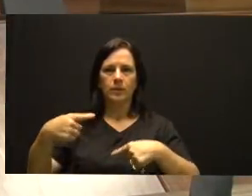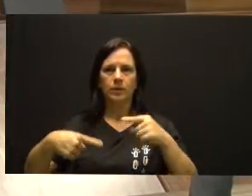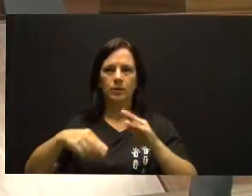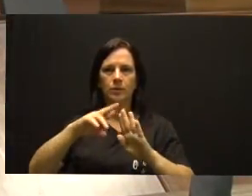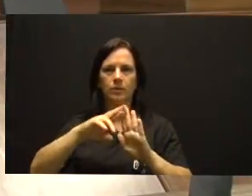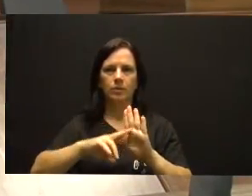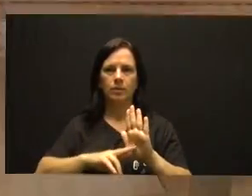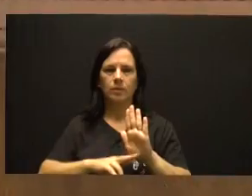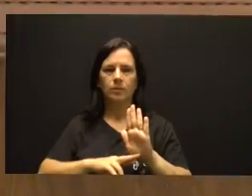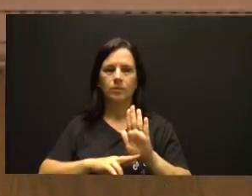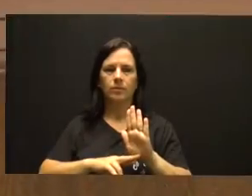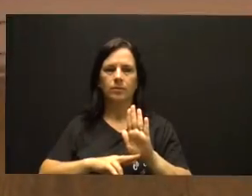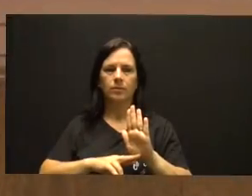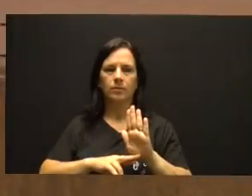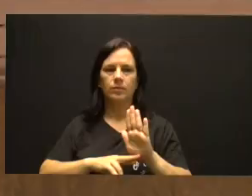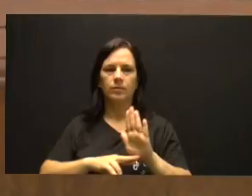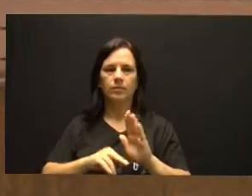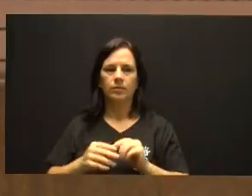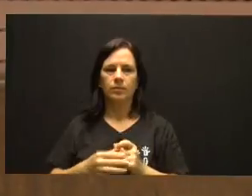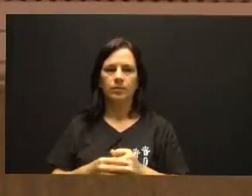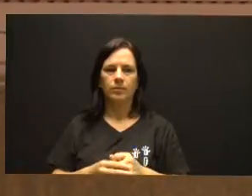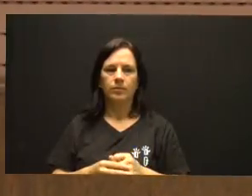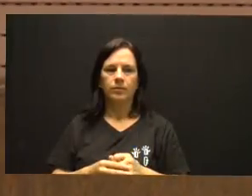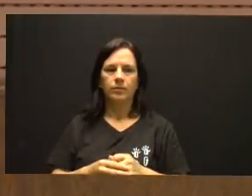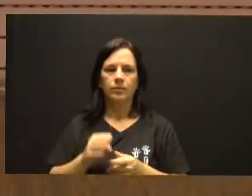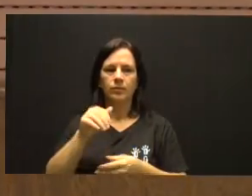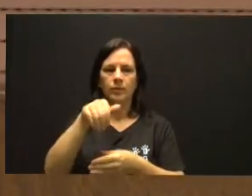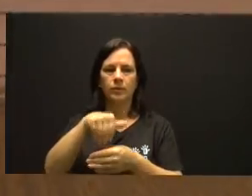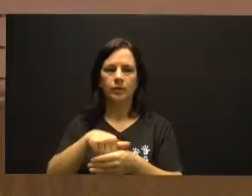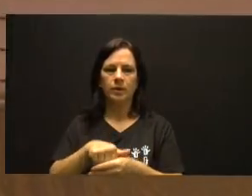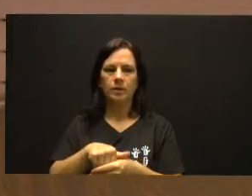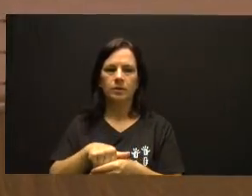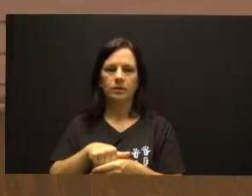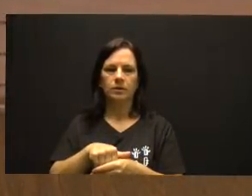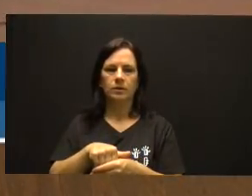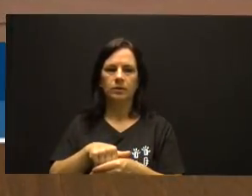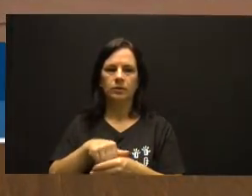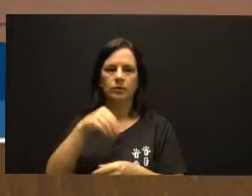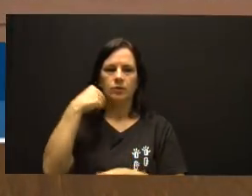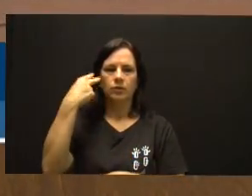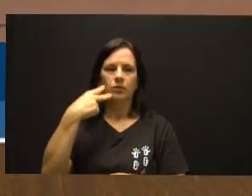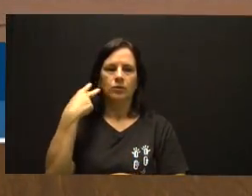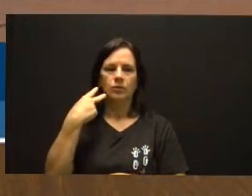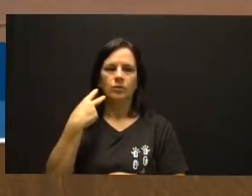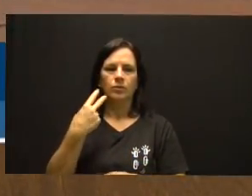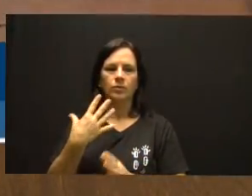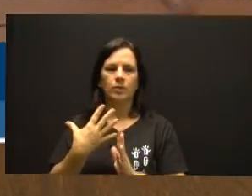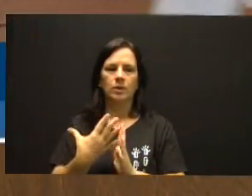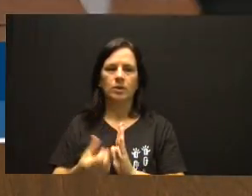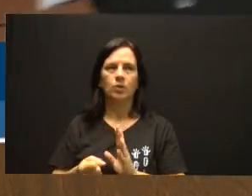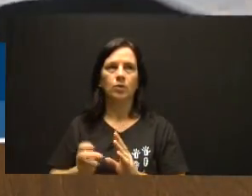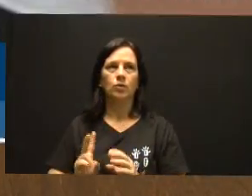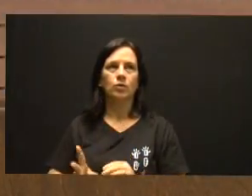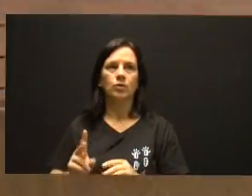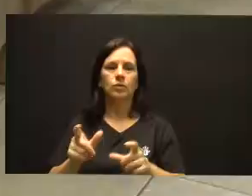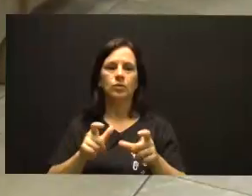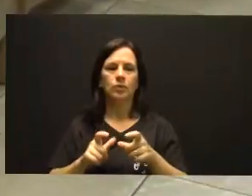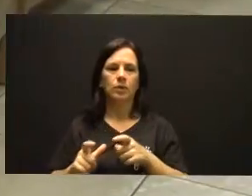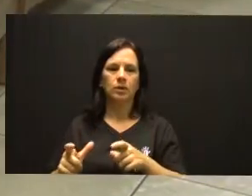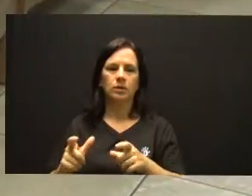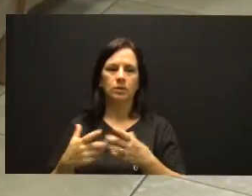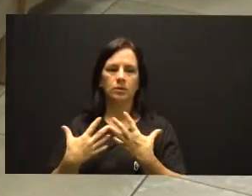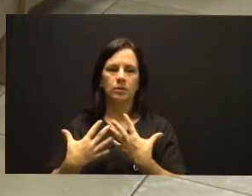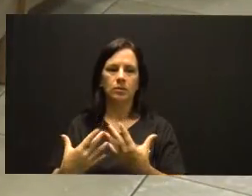requerimento. Não. Em votação, os vereadores que forem pela aprovação permaneçam como